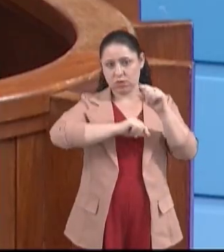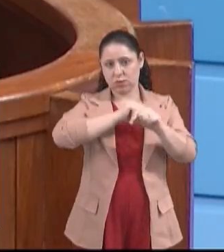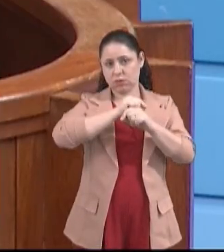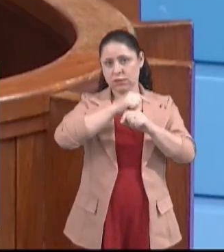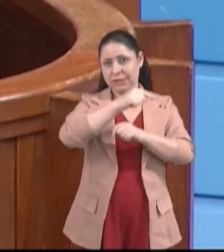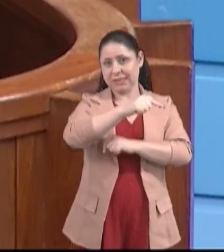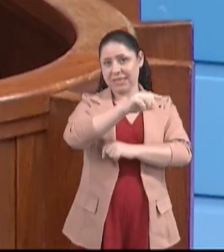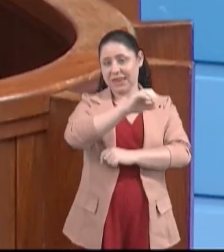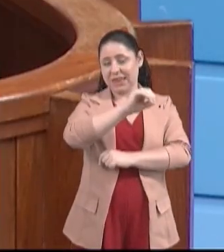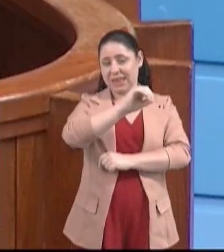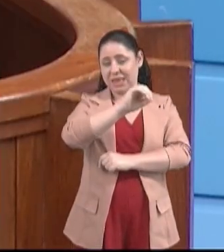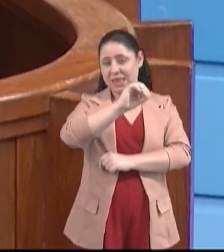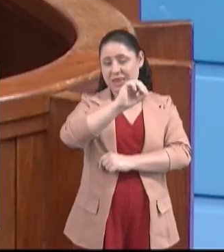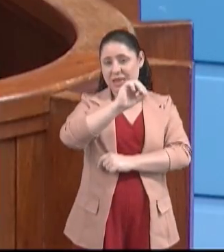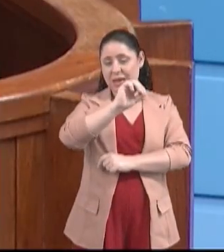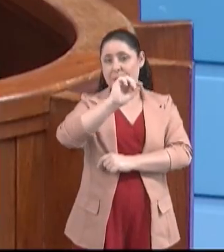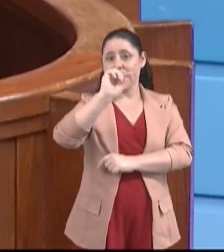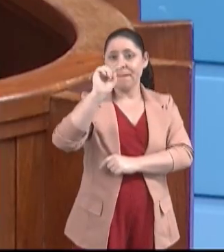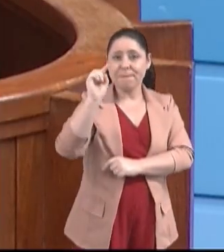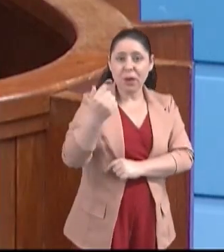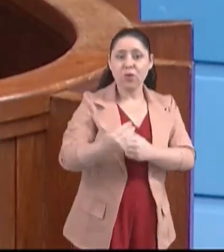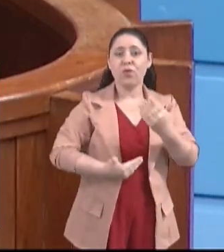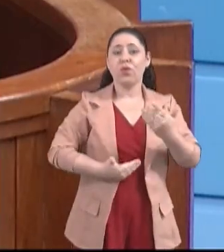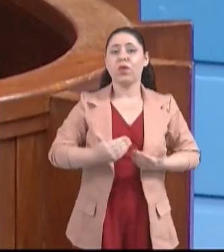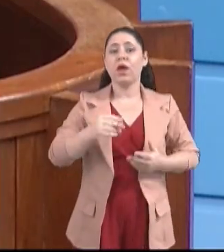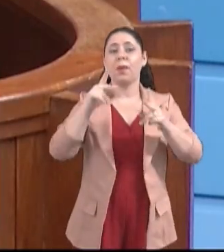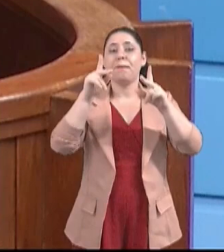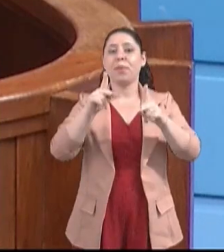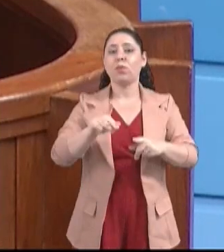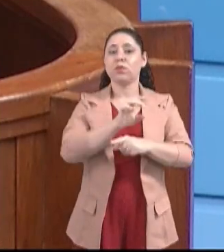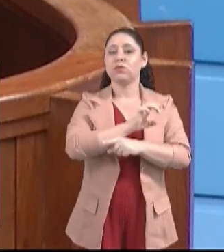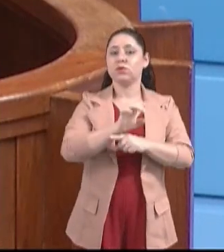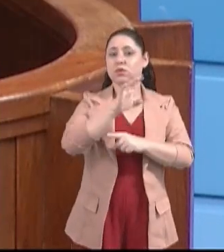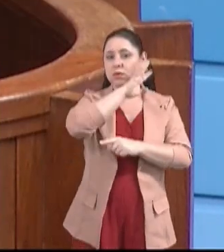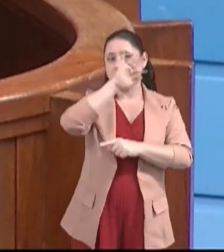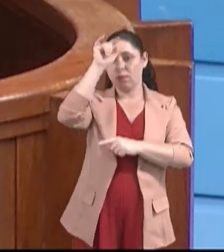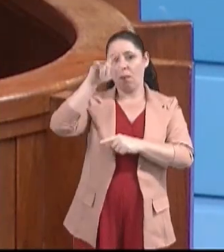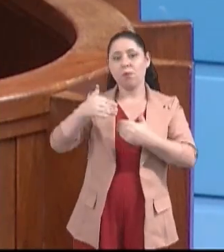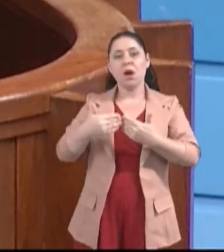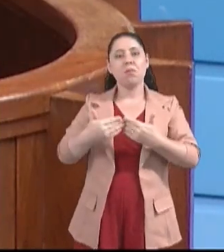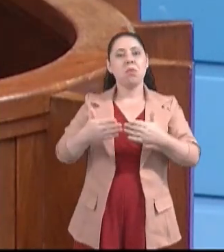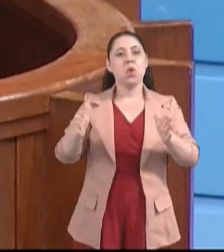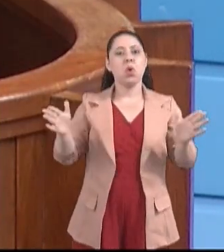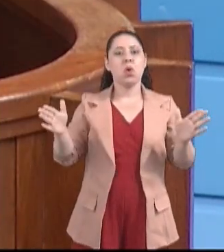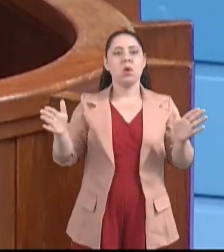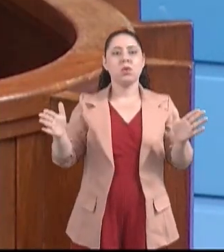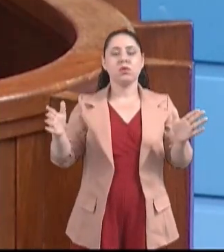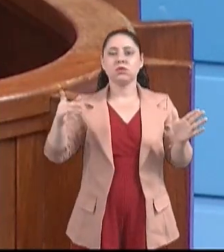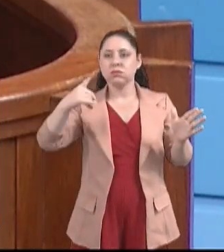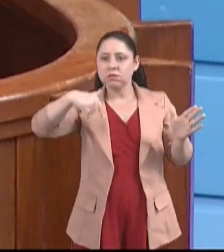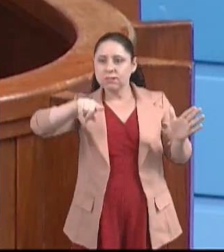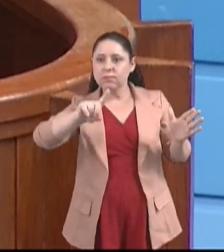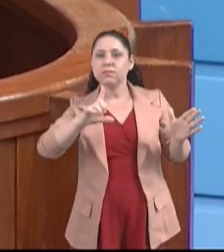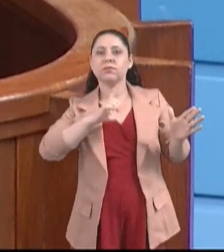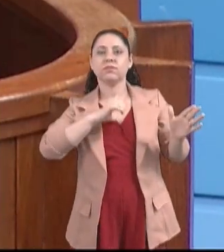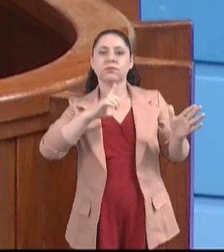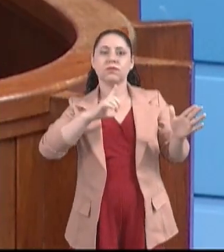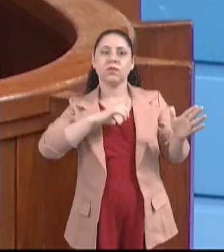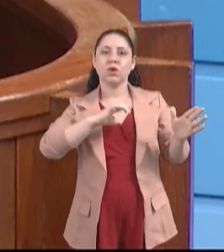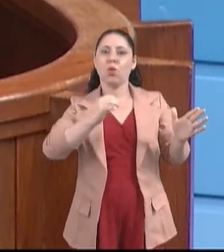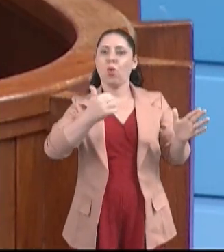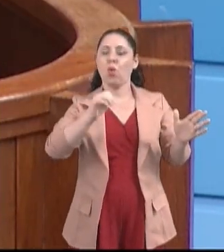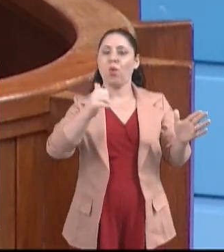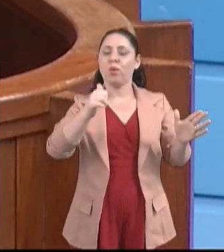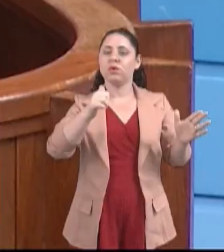de 70 mil funcionários públicos do estado de Mato Grosso do Sul, mas abriu as portas e tem